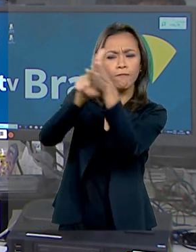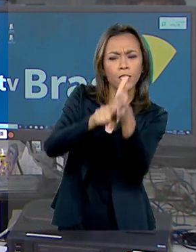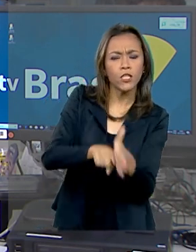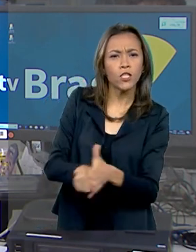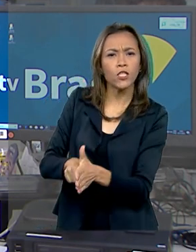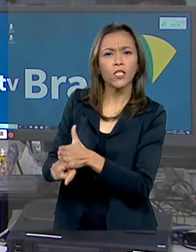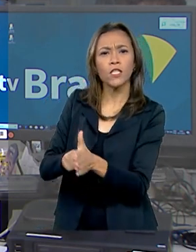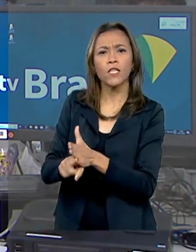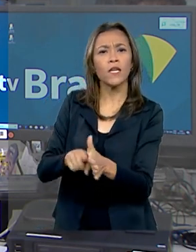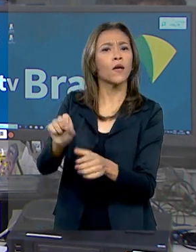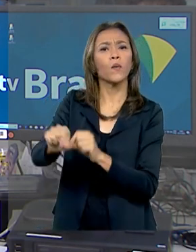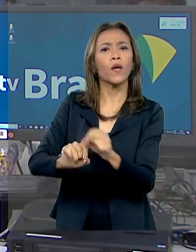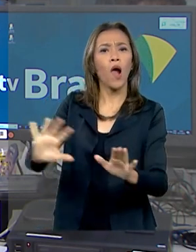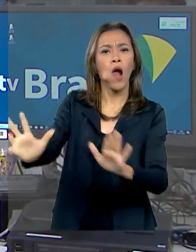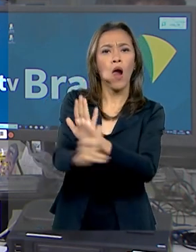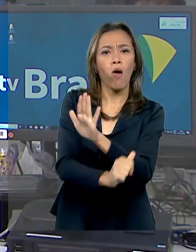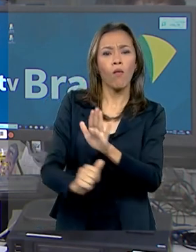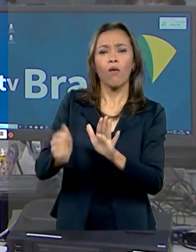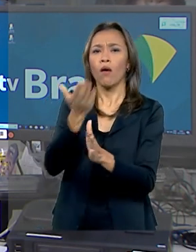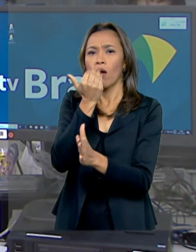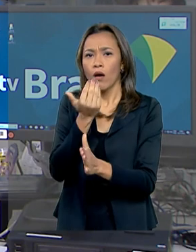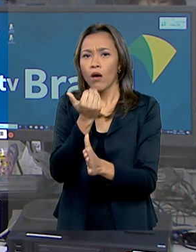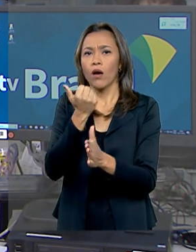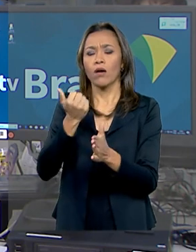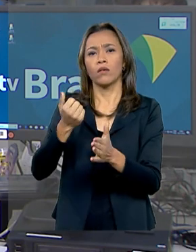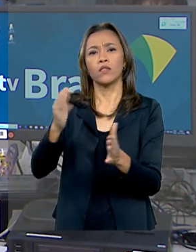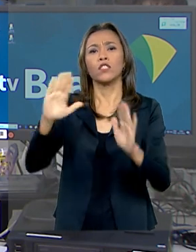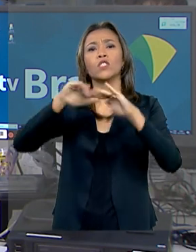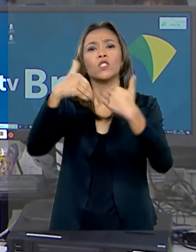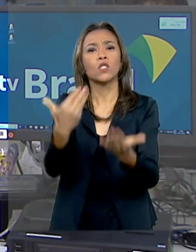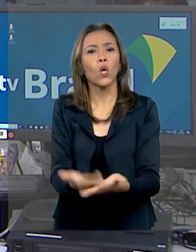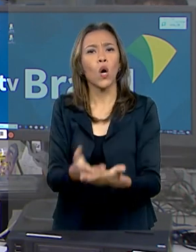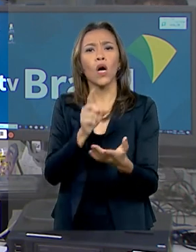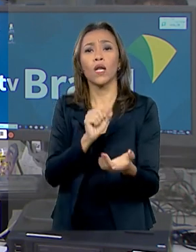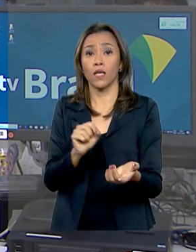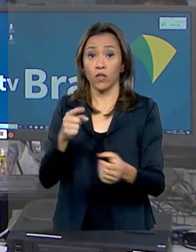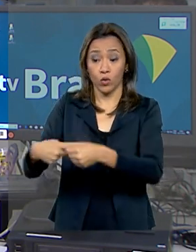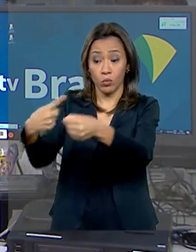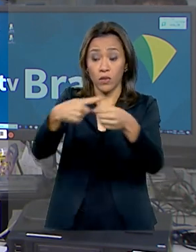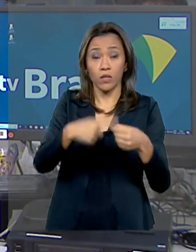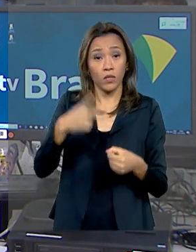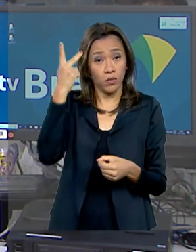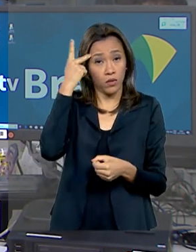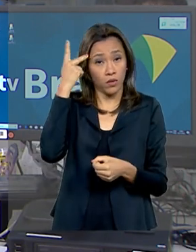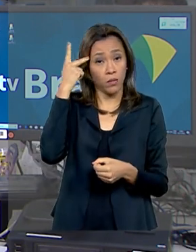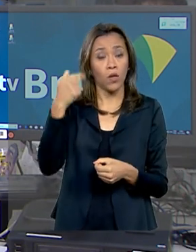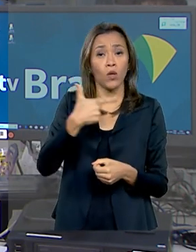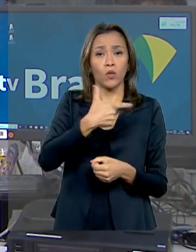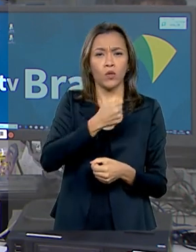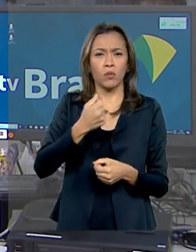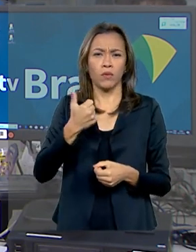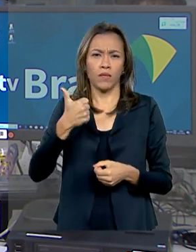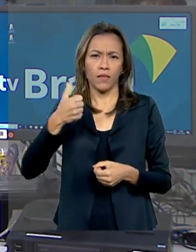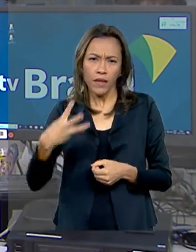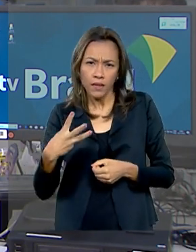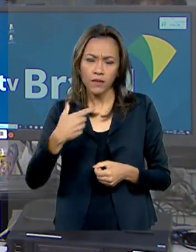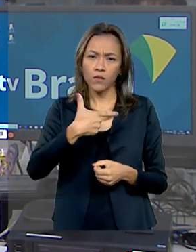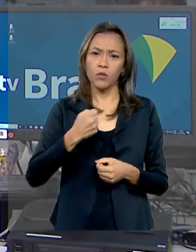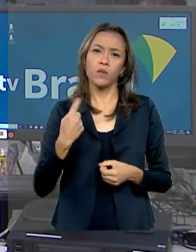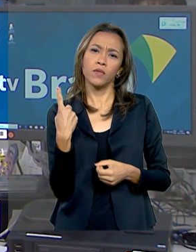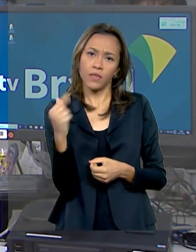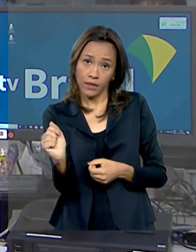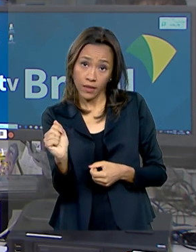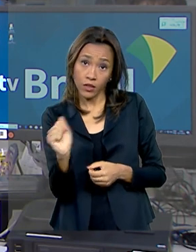de merenda escolar em diversos municípios paulistas entre 2013 e 2017 ao todo estão sendo cumpridos